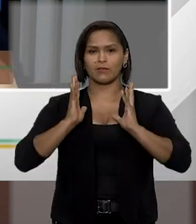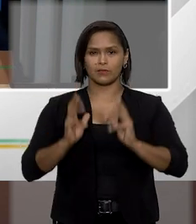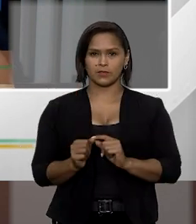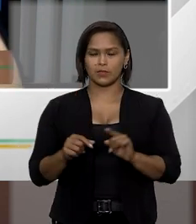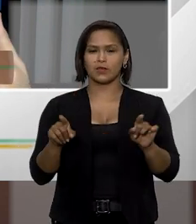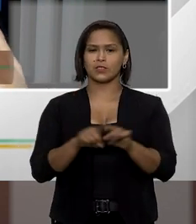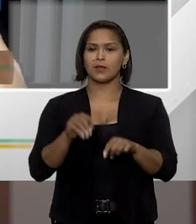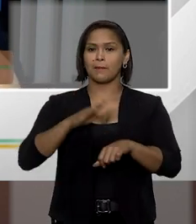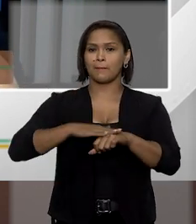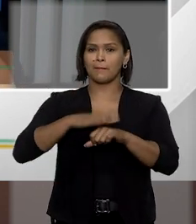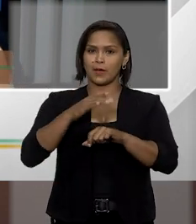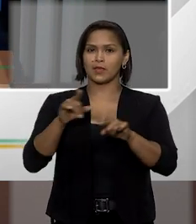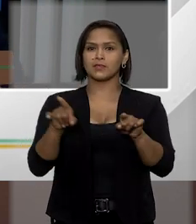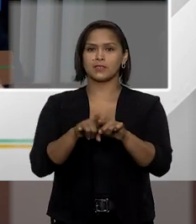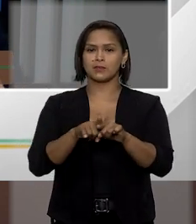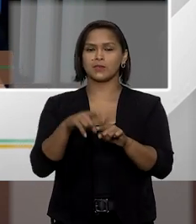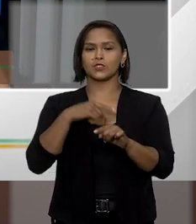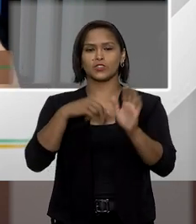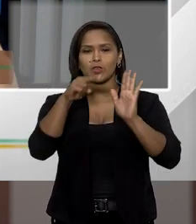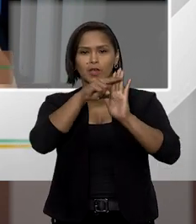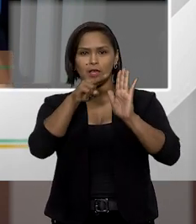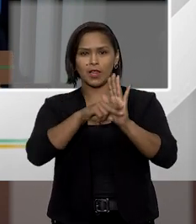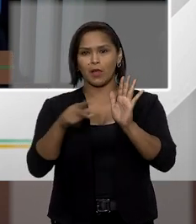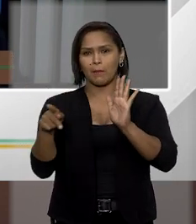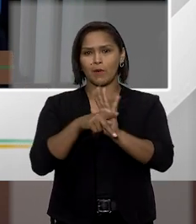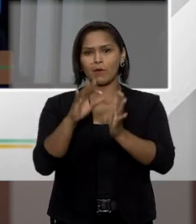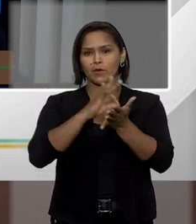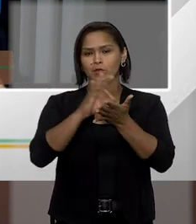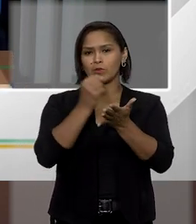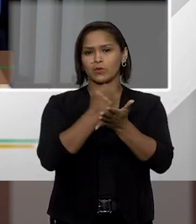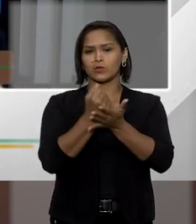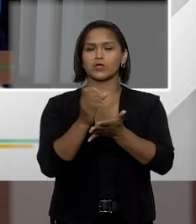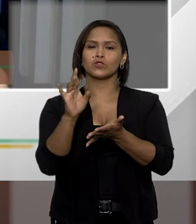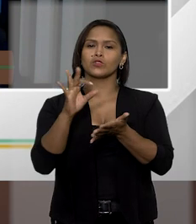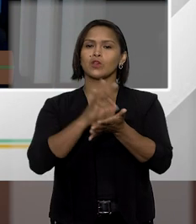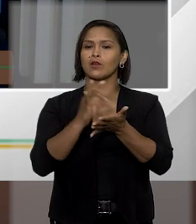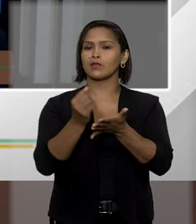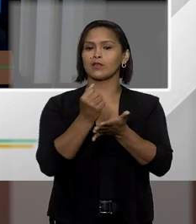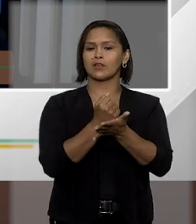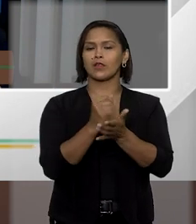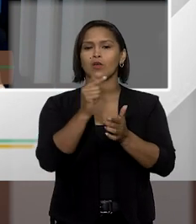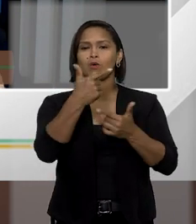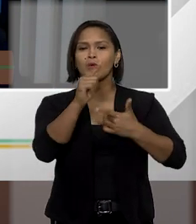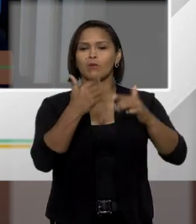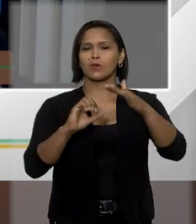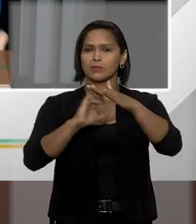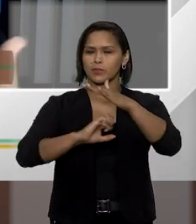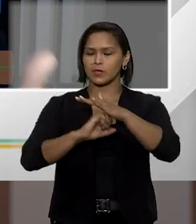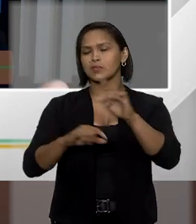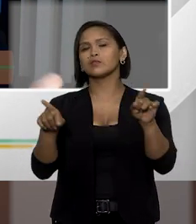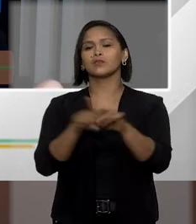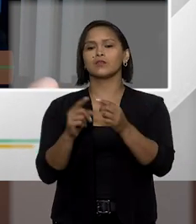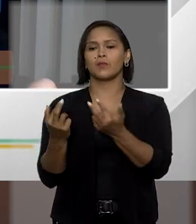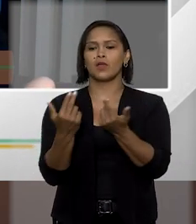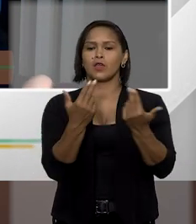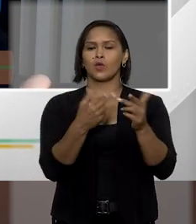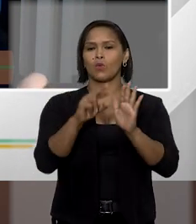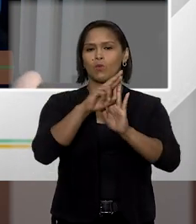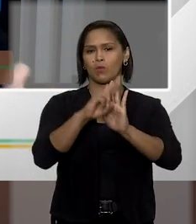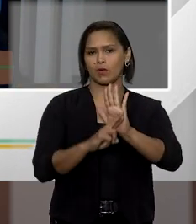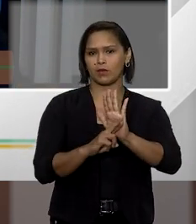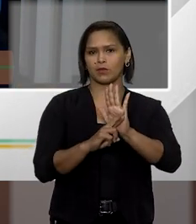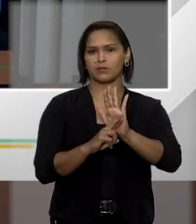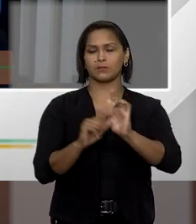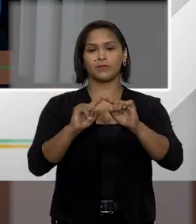integridade e, mais do que isso, tinham cláusulas contratuais de que elas somente contratariam com outras empresas que também tinham as mesmas